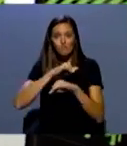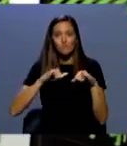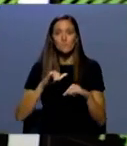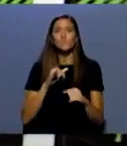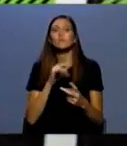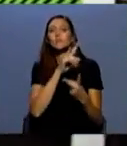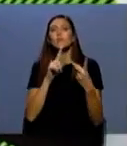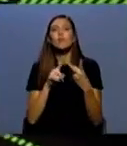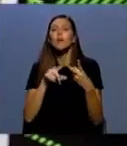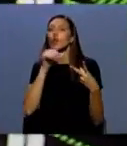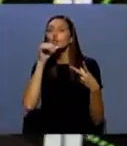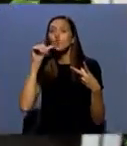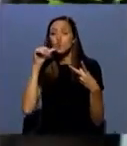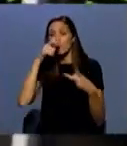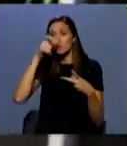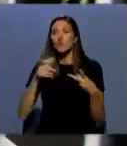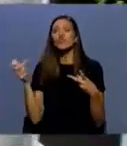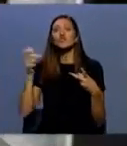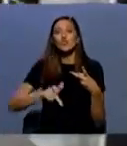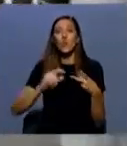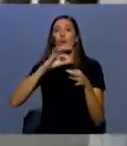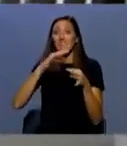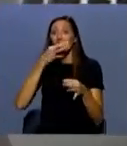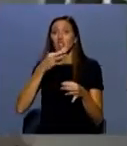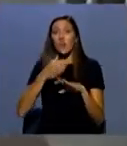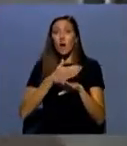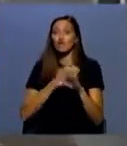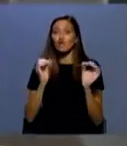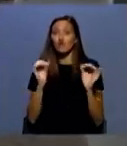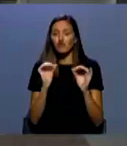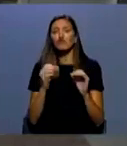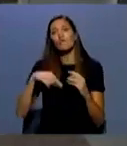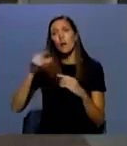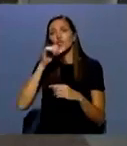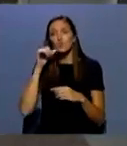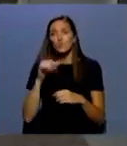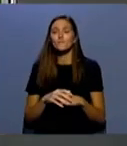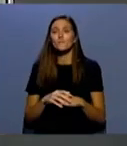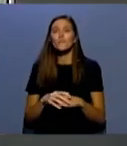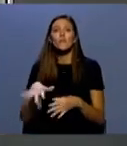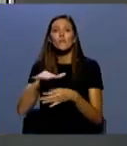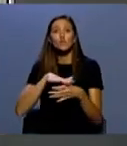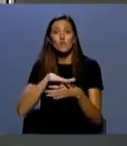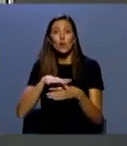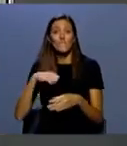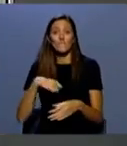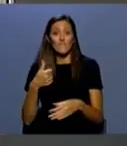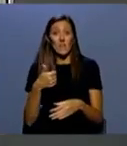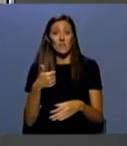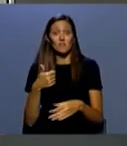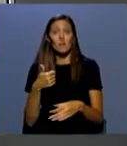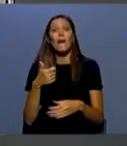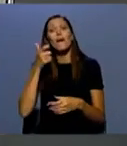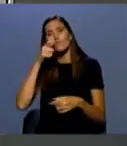azul para quem chega à região sem teste e que vai para a zona azul e temos uma zona verde que é